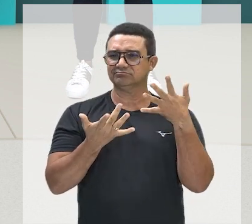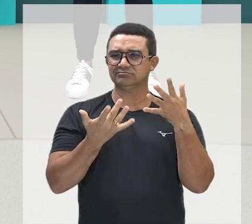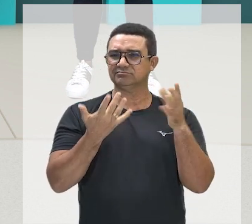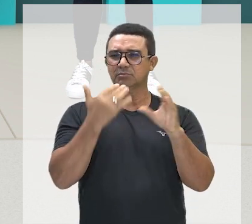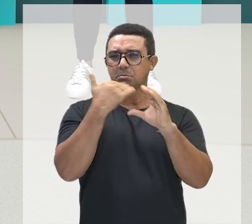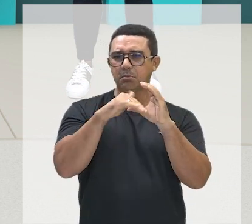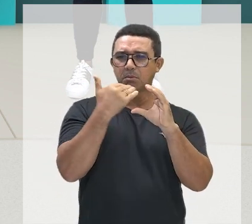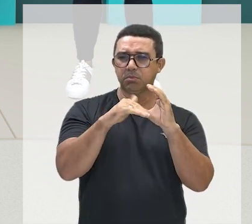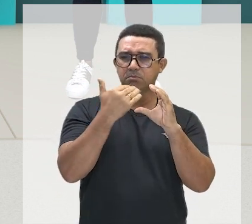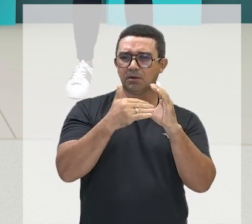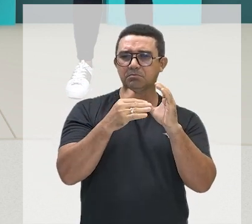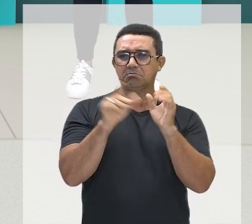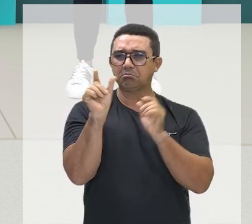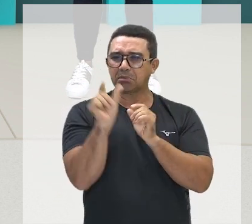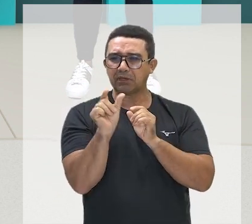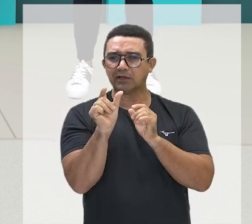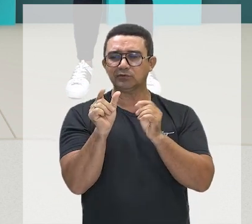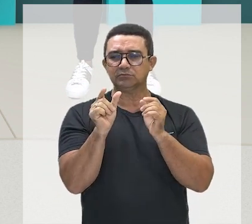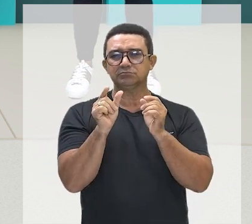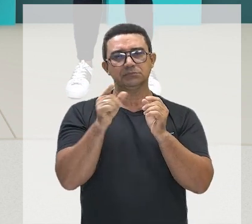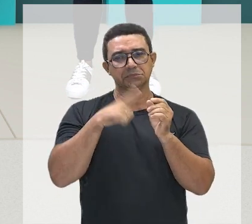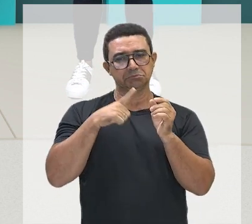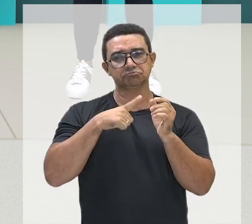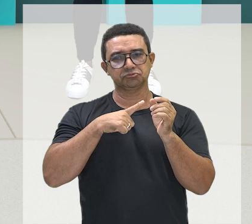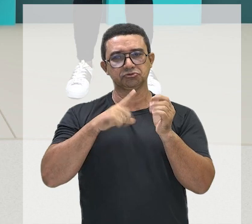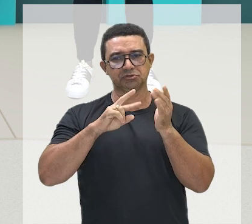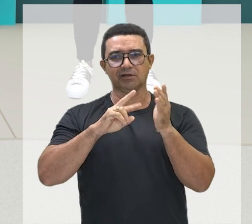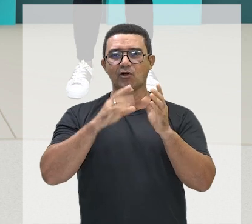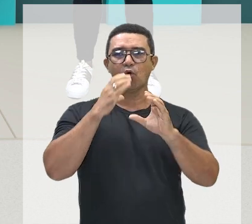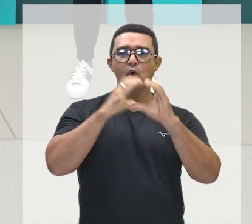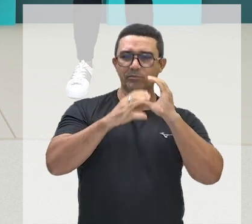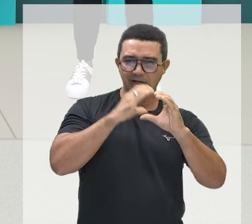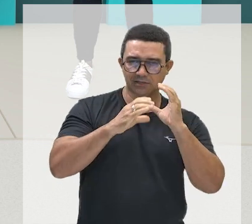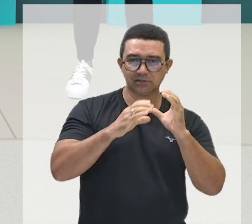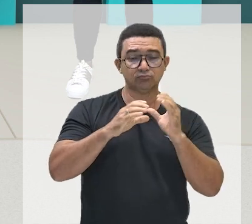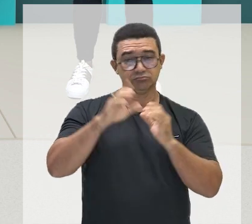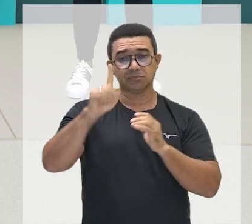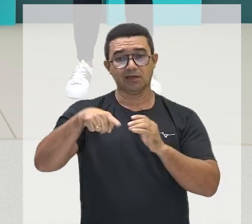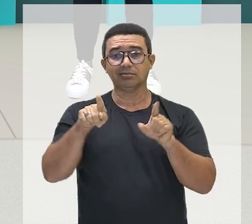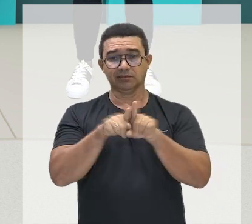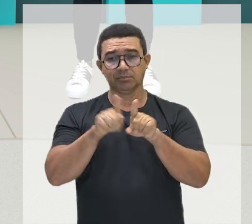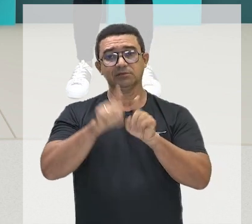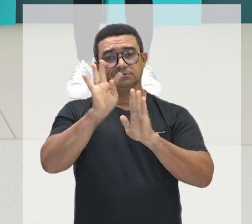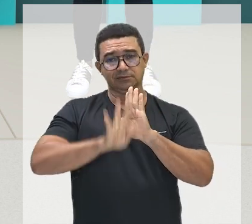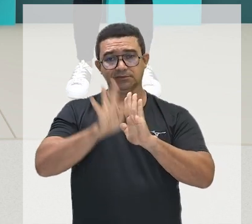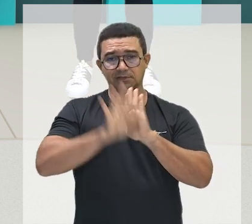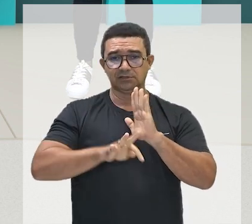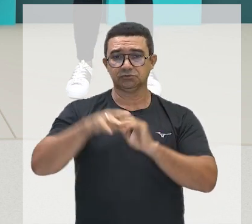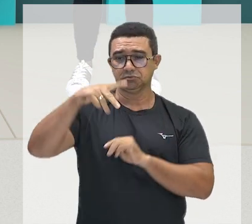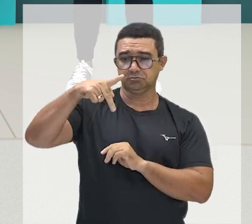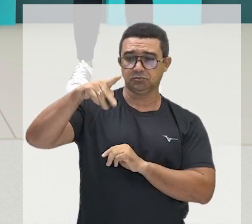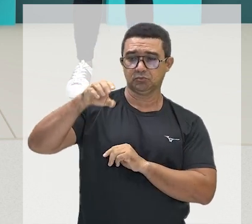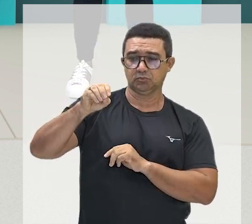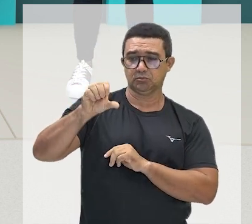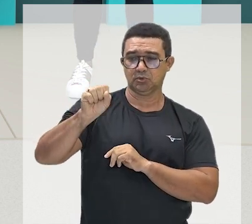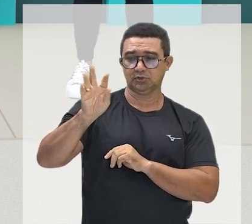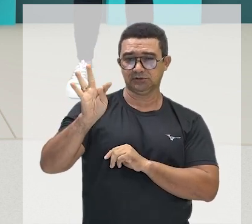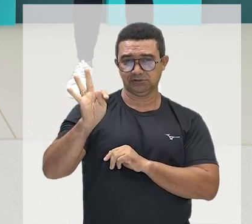de comunicar é considerado um texto. Então, nós temos aí posts, os comentários,